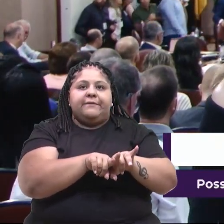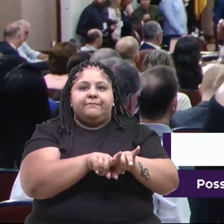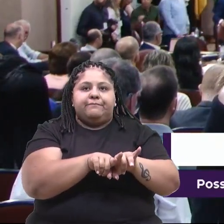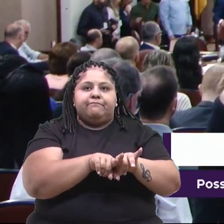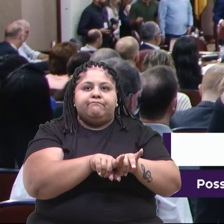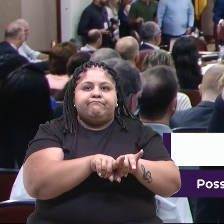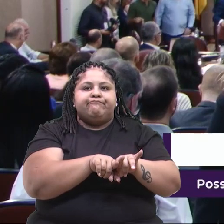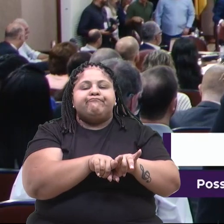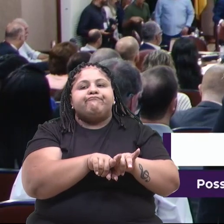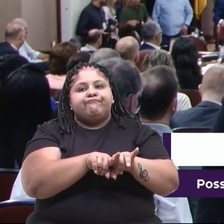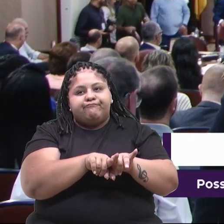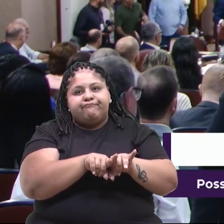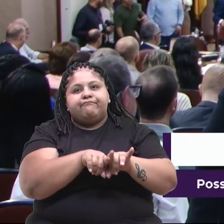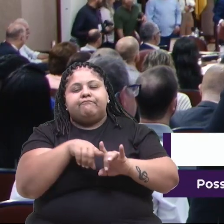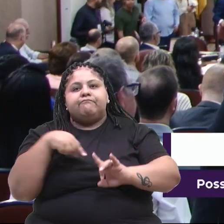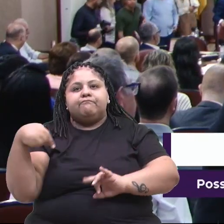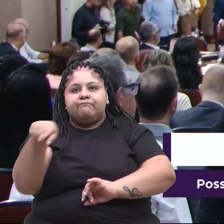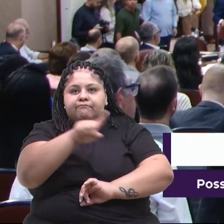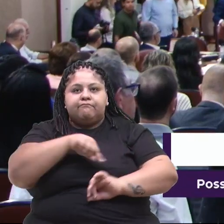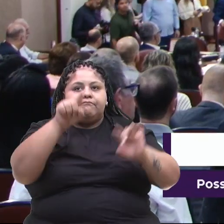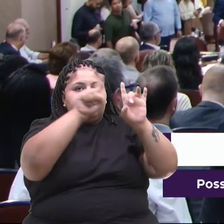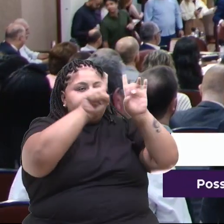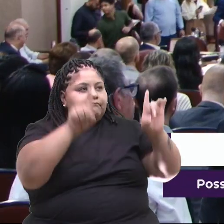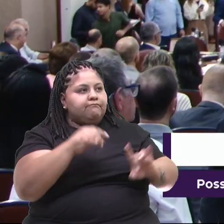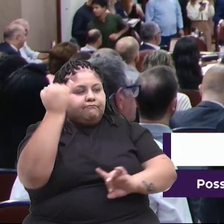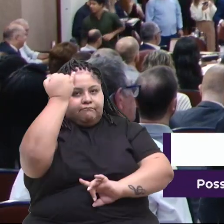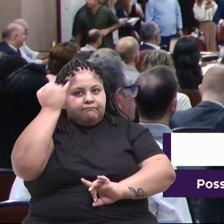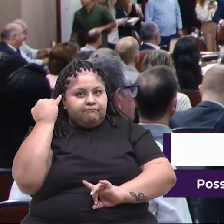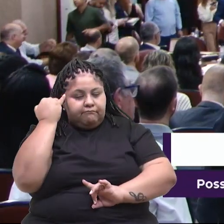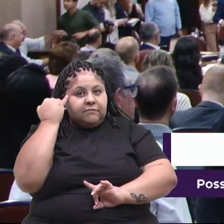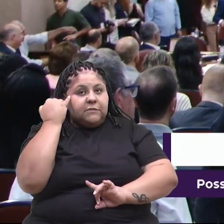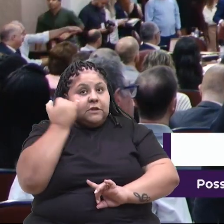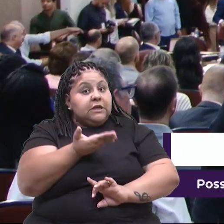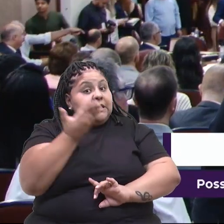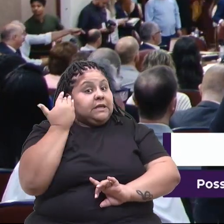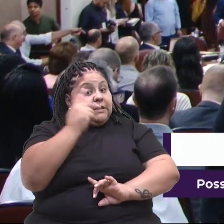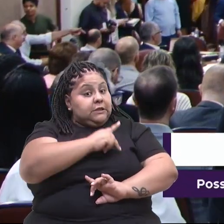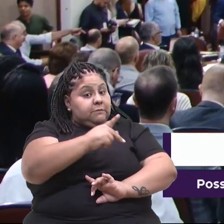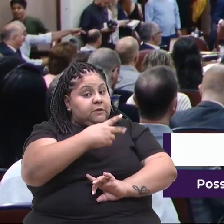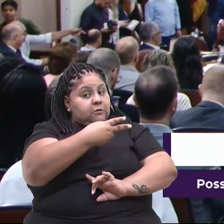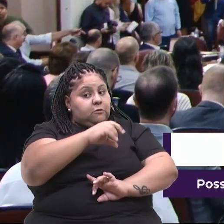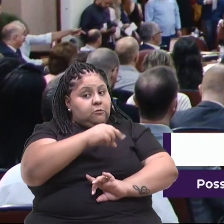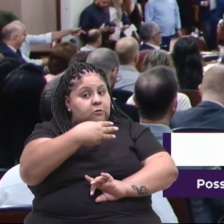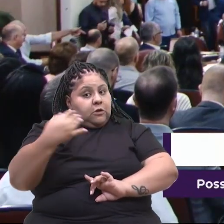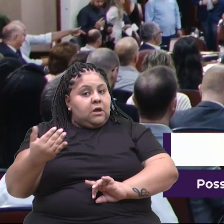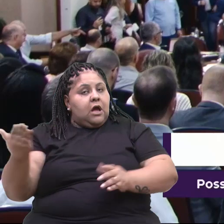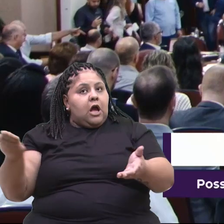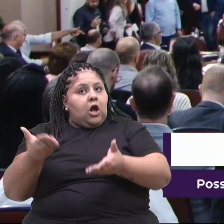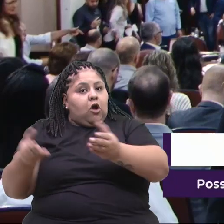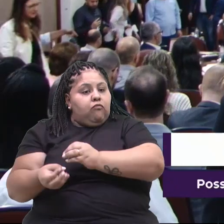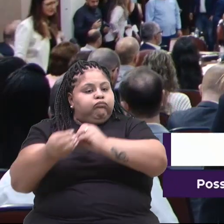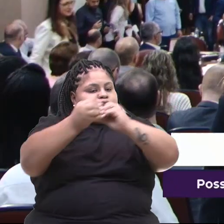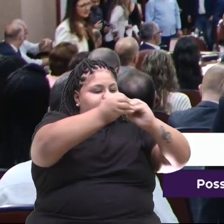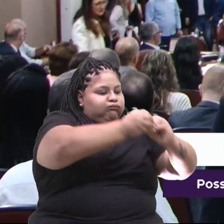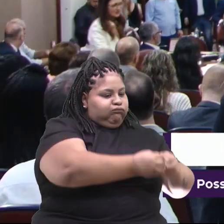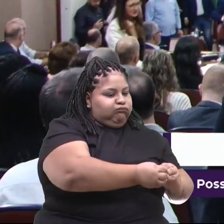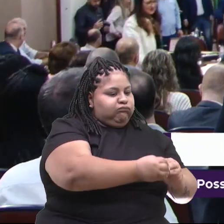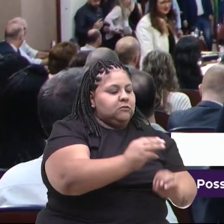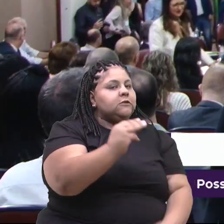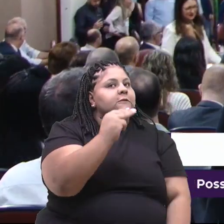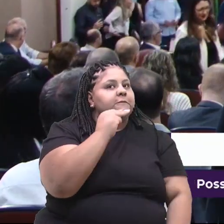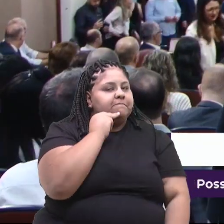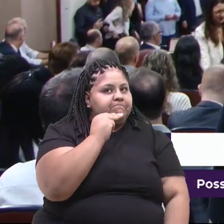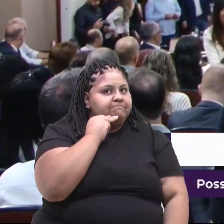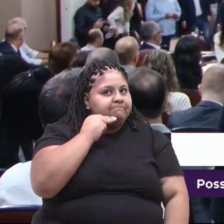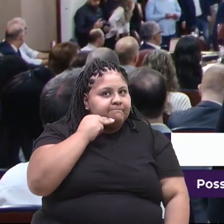é a transferência, do cargo. O Zé D'Ambrosi, então, que era presidente de 2023, passa o cargo para a Marisol